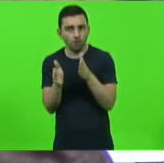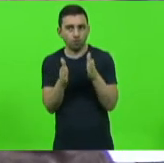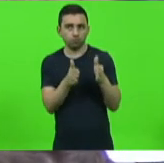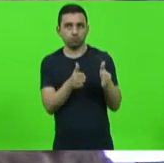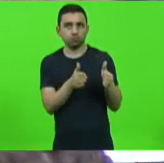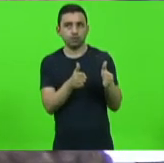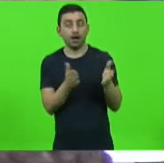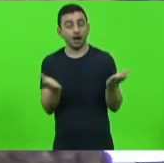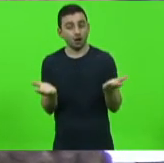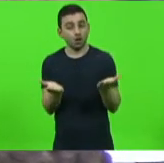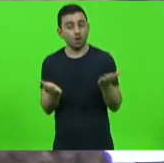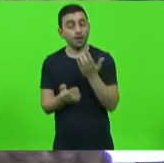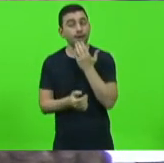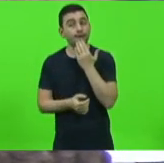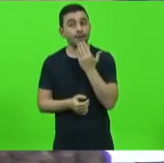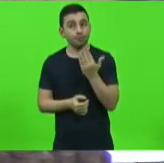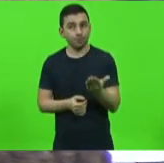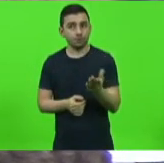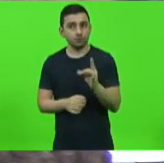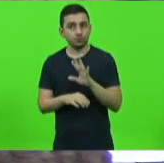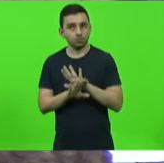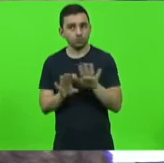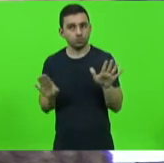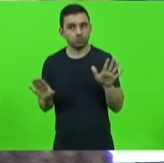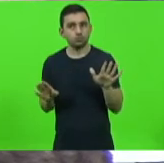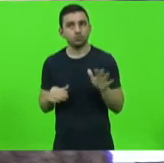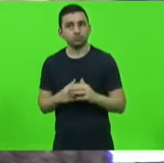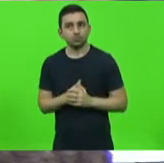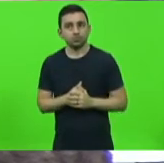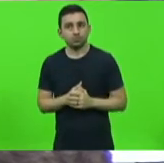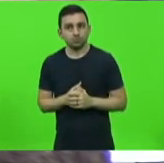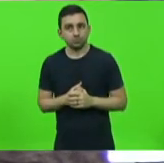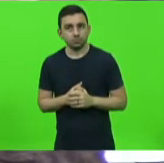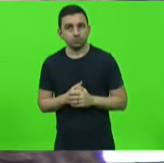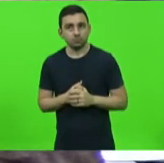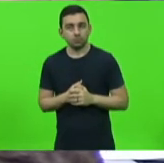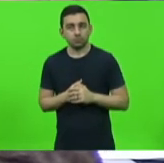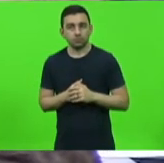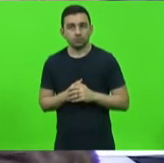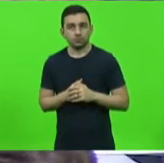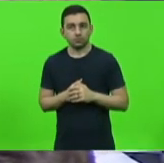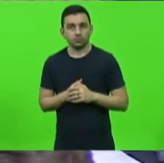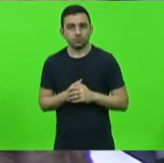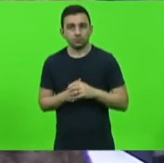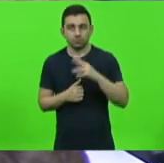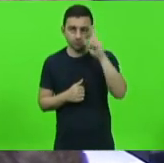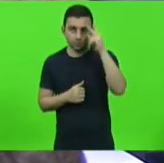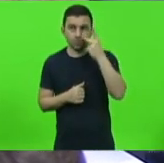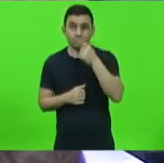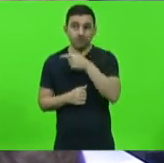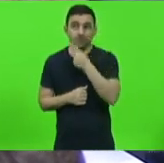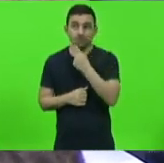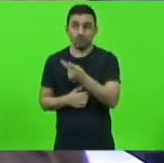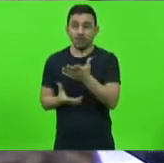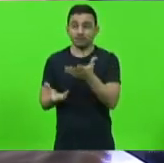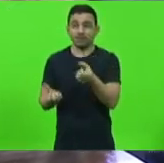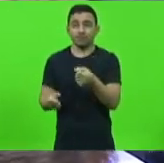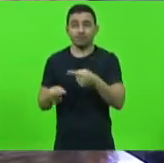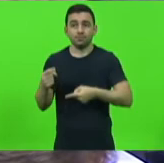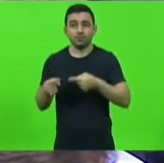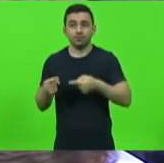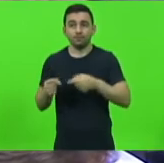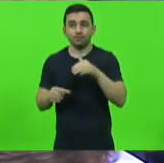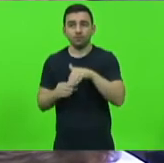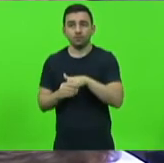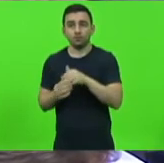um requerimento. Já tem, eu escutei o deputado Zé Milton, o Milton Robson, dizendo que é a favor do debate, mas votou contra